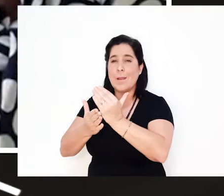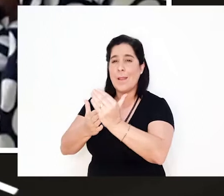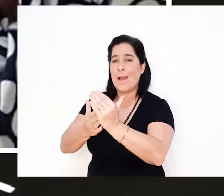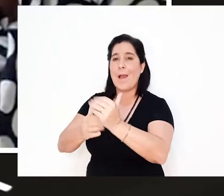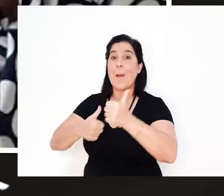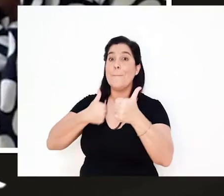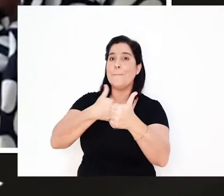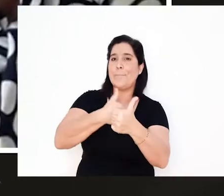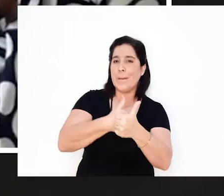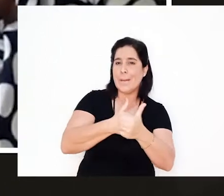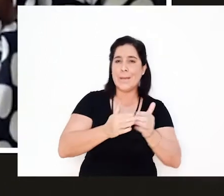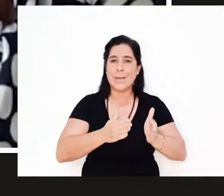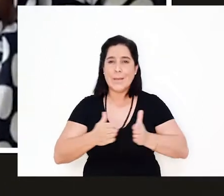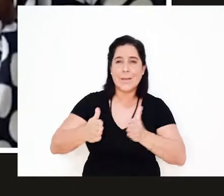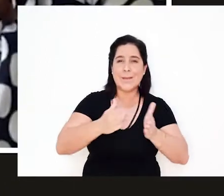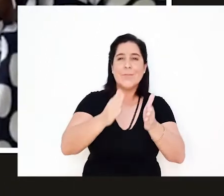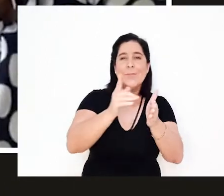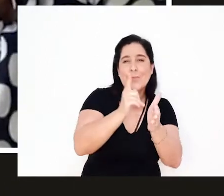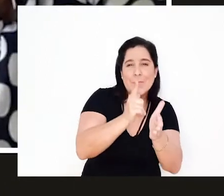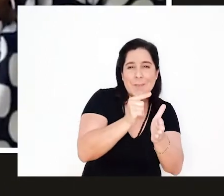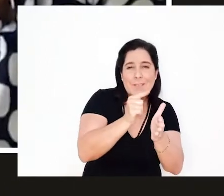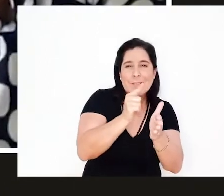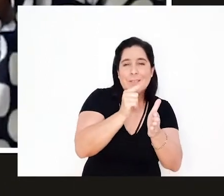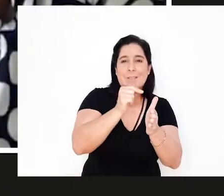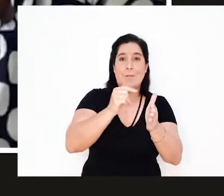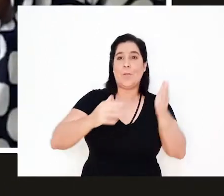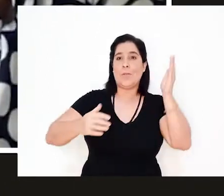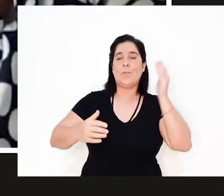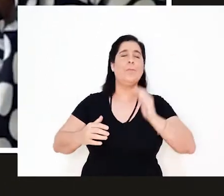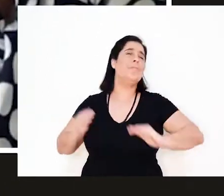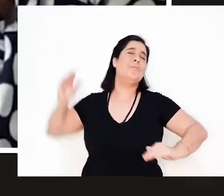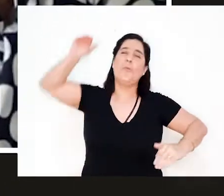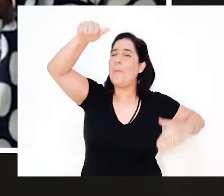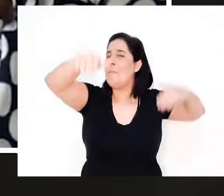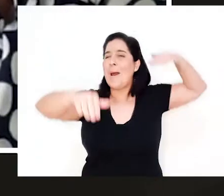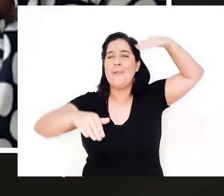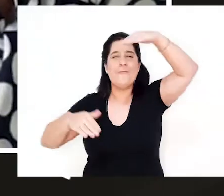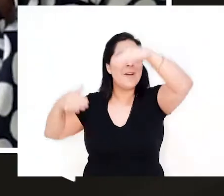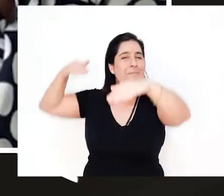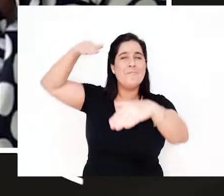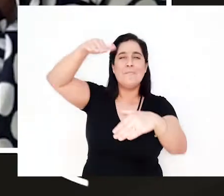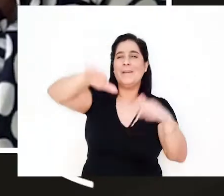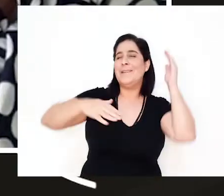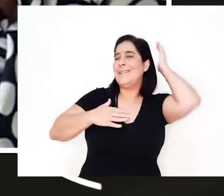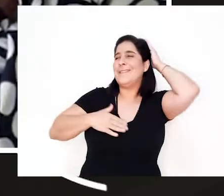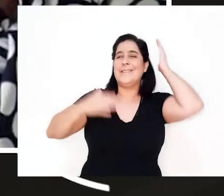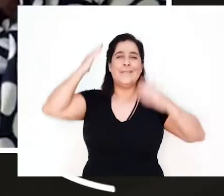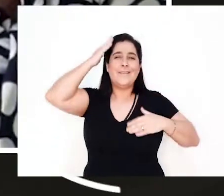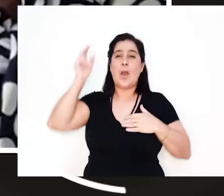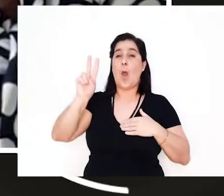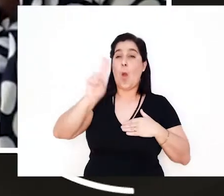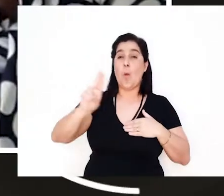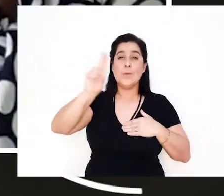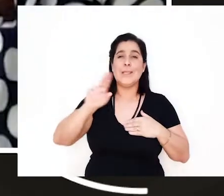Rio Piau. Do Piau, né? Do Piau. E eles tomavam banho naquele rio, usavam a água, tudo,